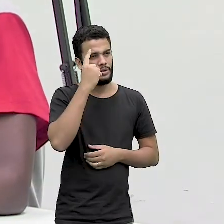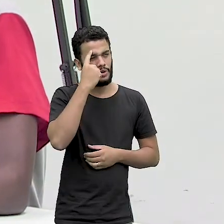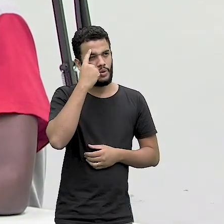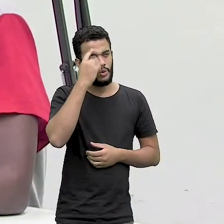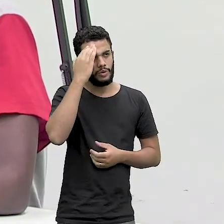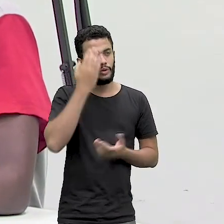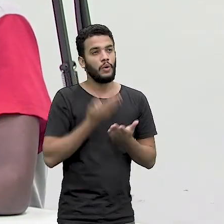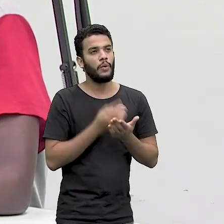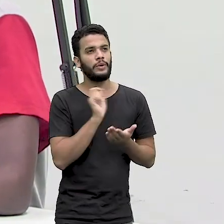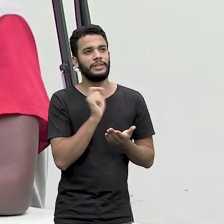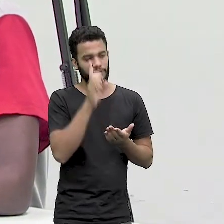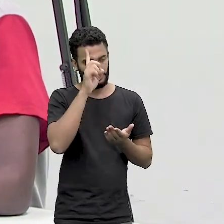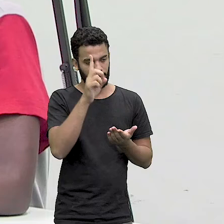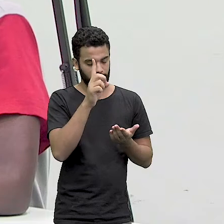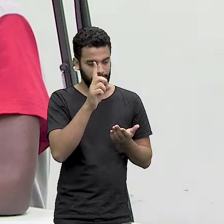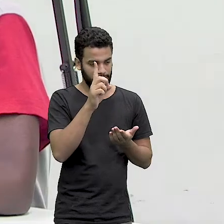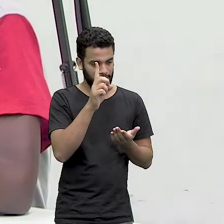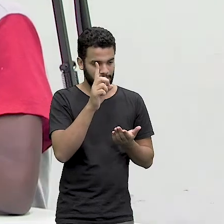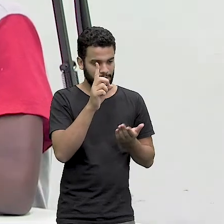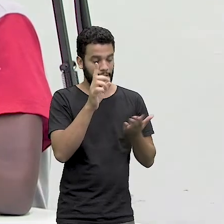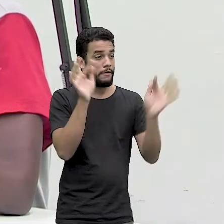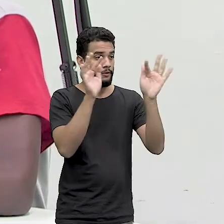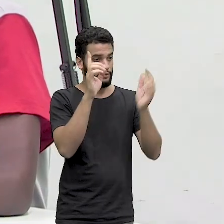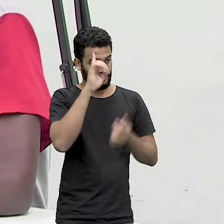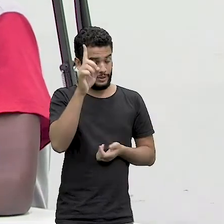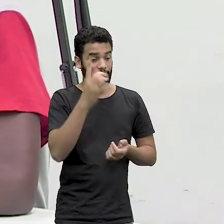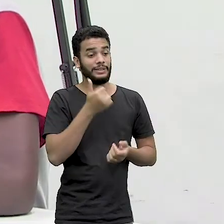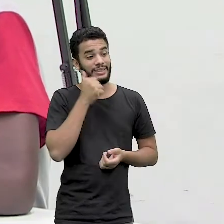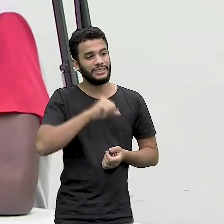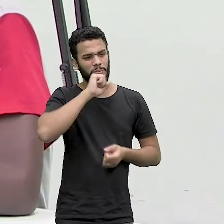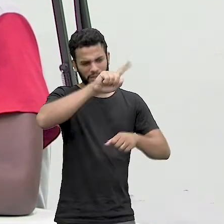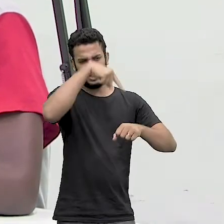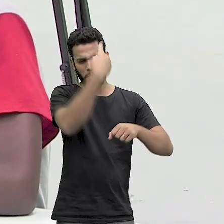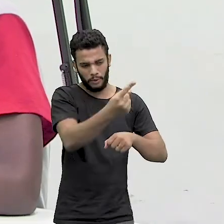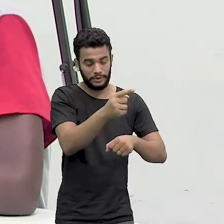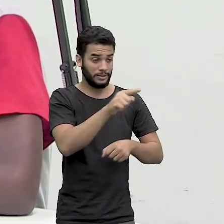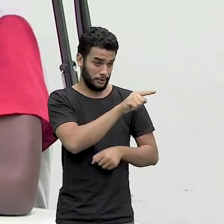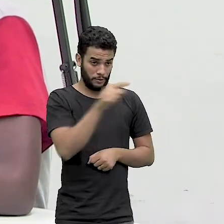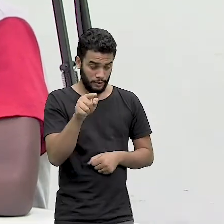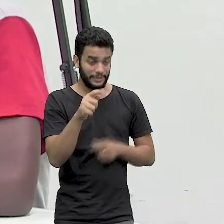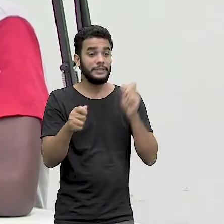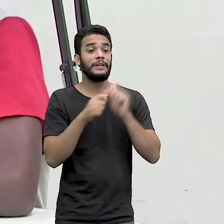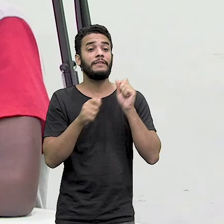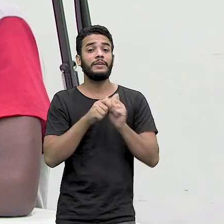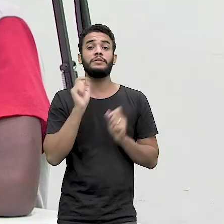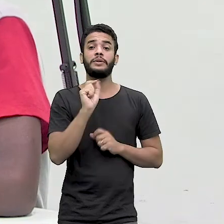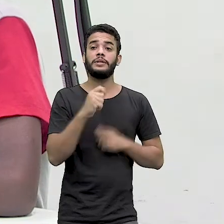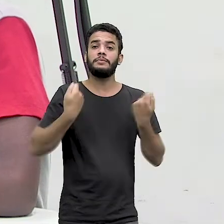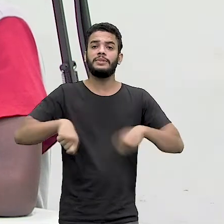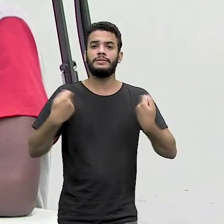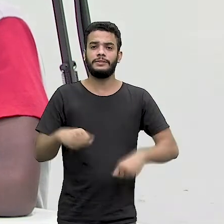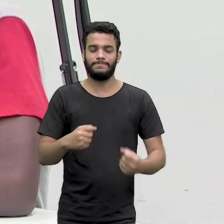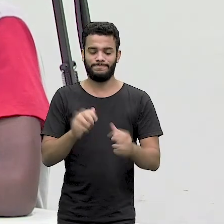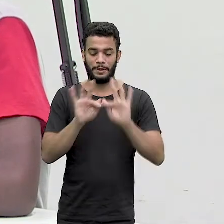Gente, aproveita, viu? A gente só dá valor depois que perde. Então aproveita a mamãe, o papai, o vovô, vovó, tio, tia, cachorro,